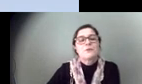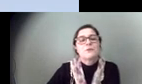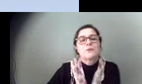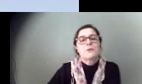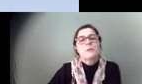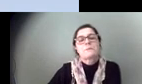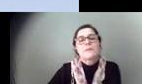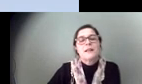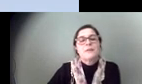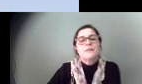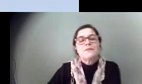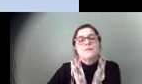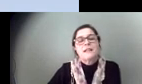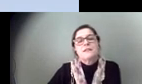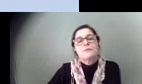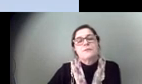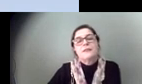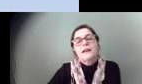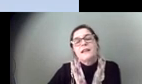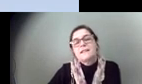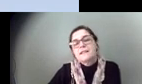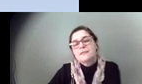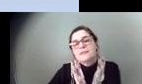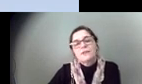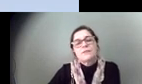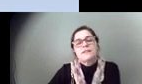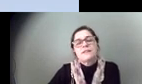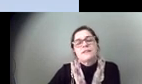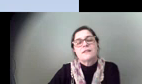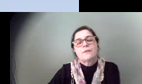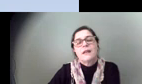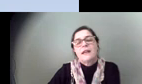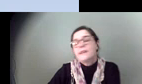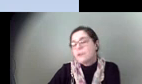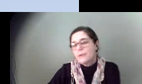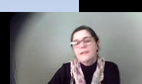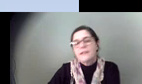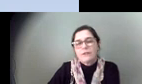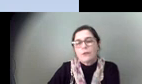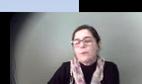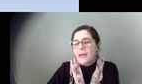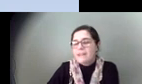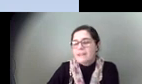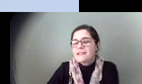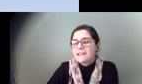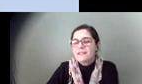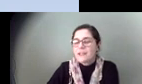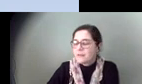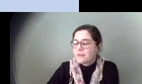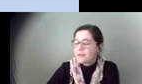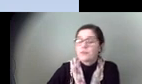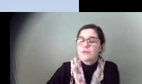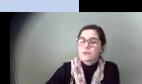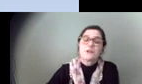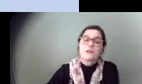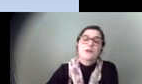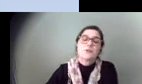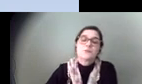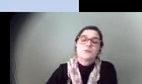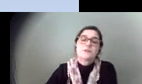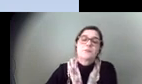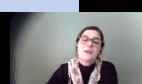é o meu sonho, né? Mas vamos lá, então, a realização da observação. Então, é uma tarefa complexa, né, que vai caber ao